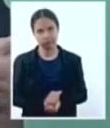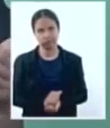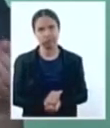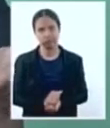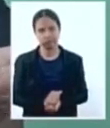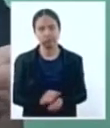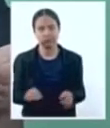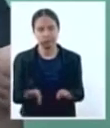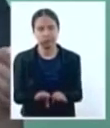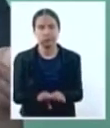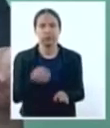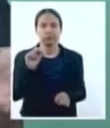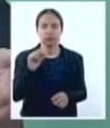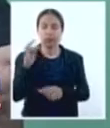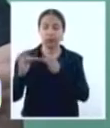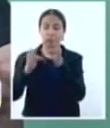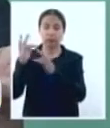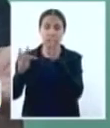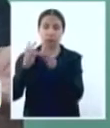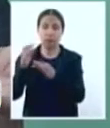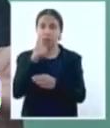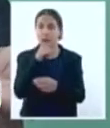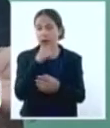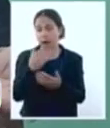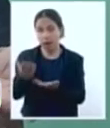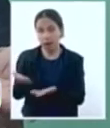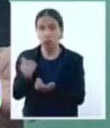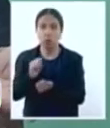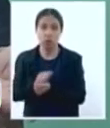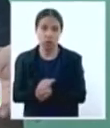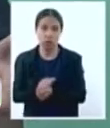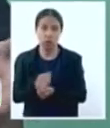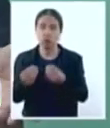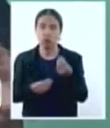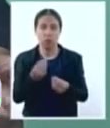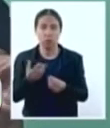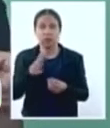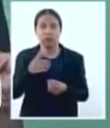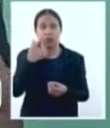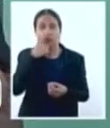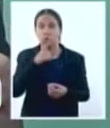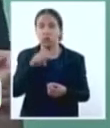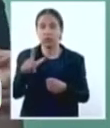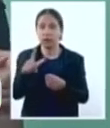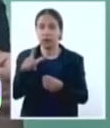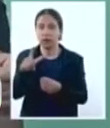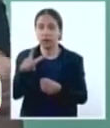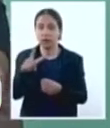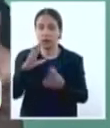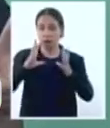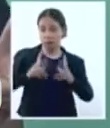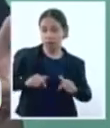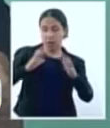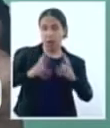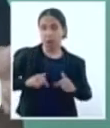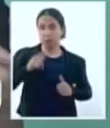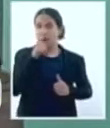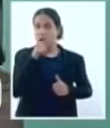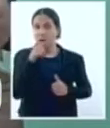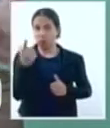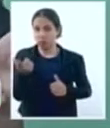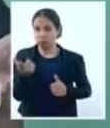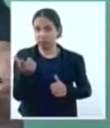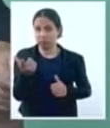O nosso sistema de tratamento de água nem sempre ele consegue eliminar completamente determinadas substâncias químicas que podem